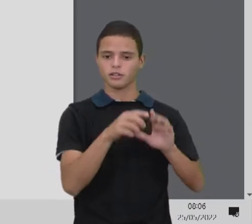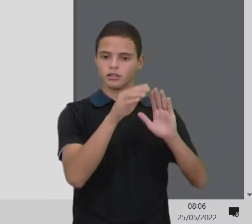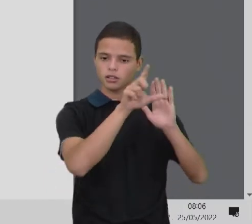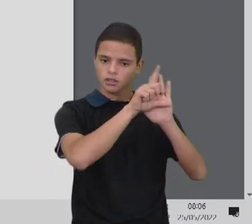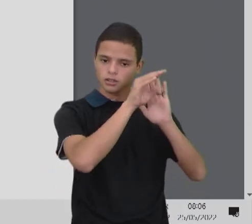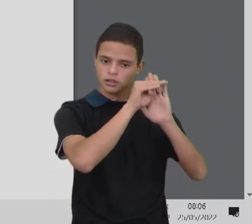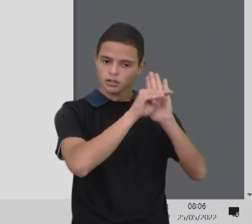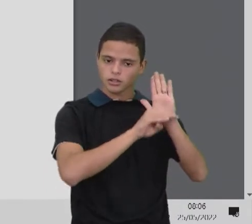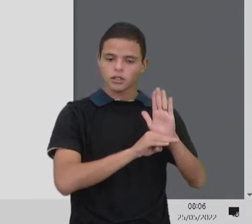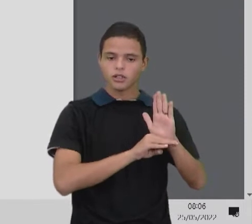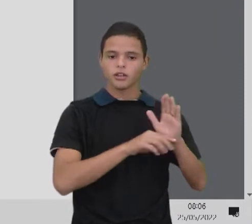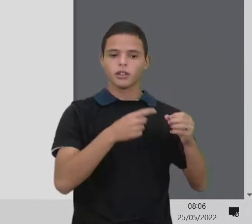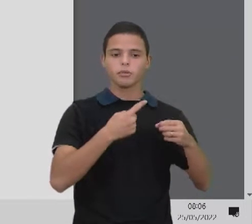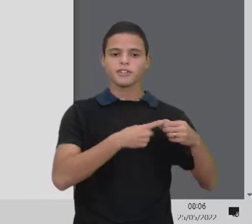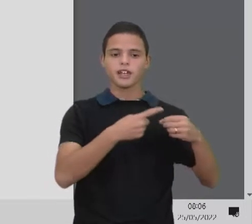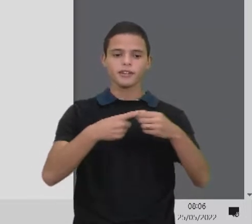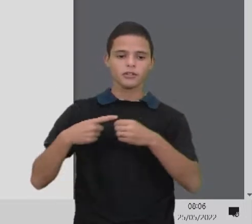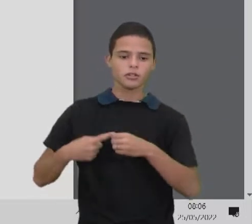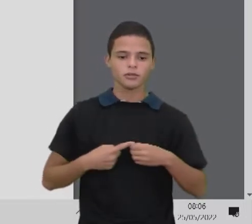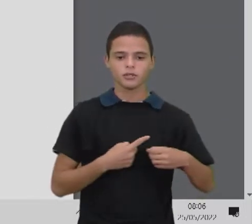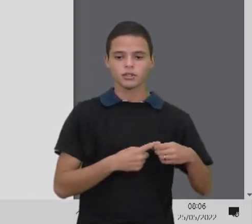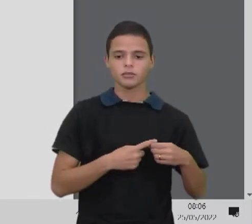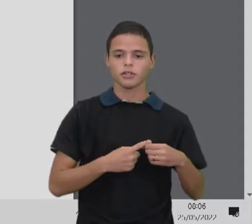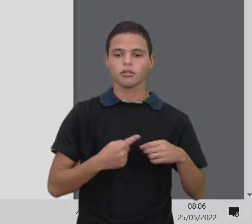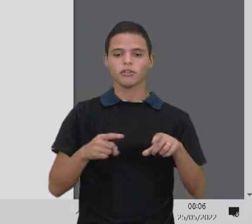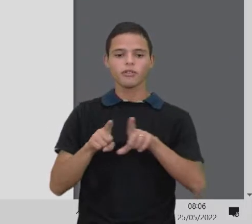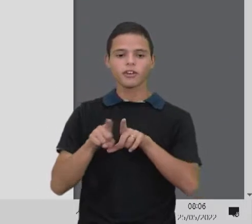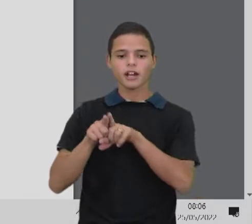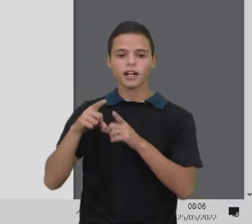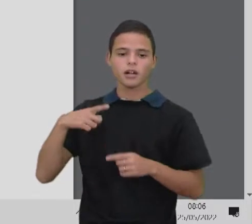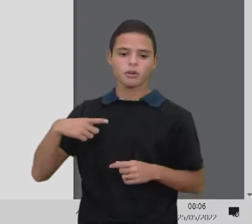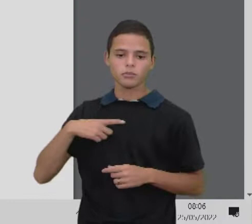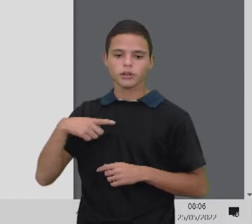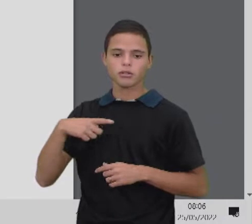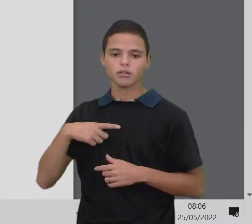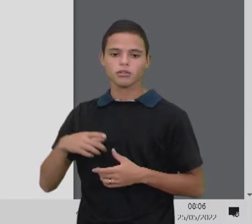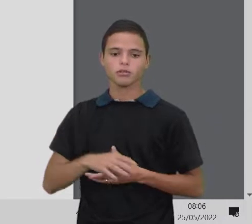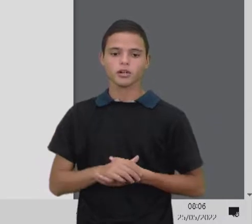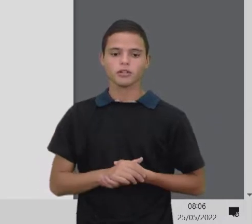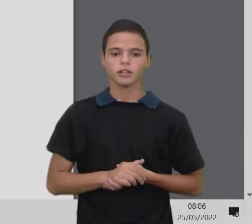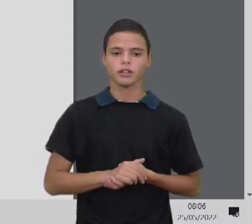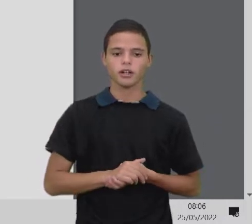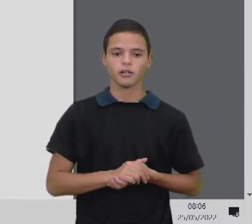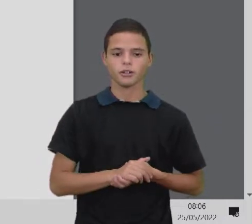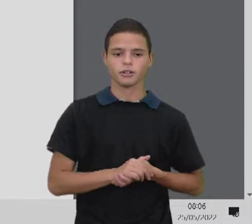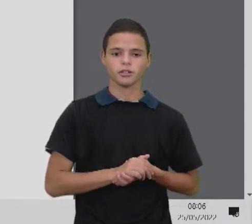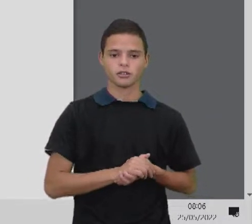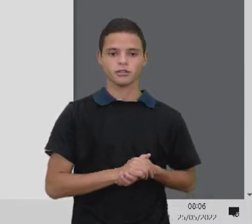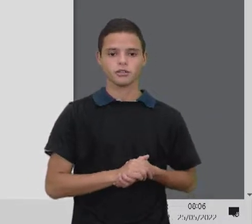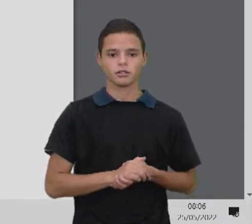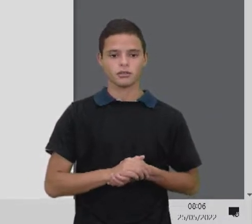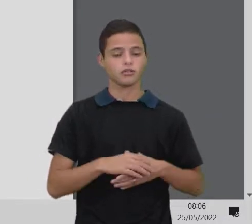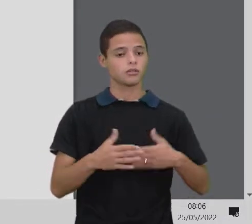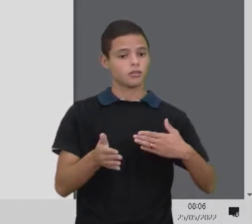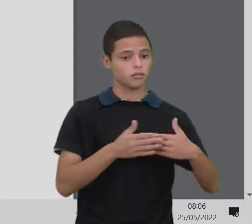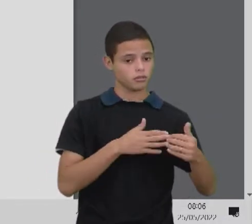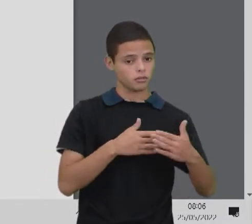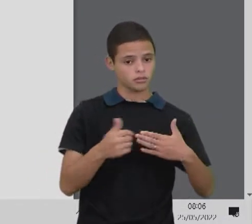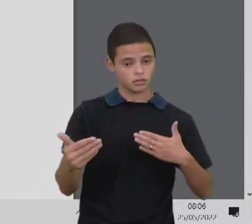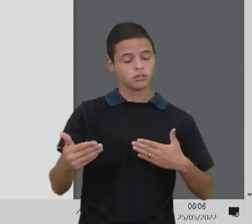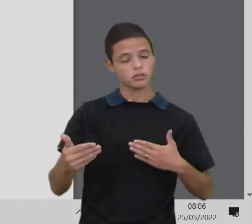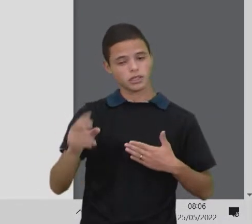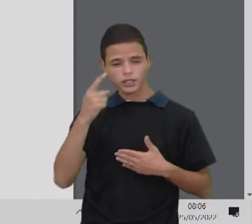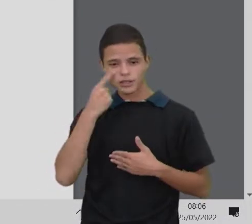do município de São Paulo, tá? E nele aqui, ele é um documento muito extenso. Se vocês forem